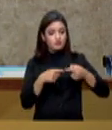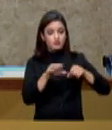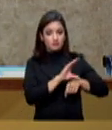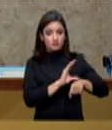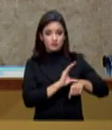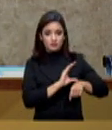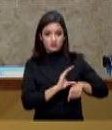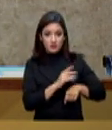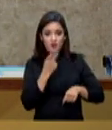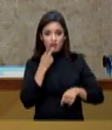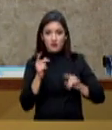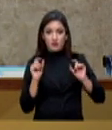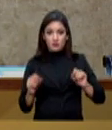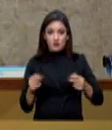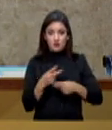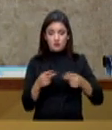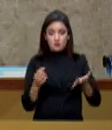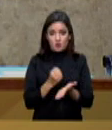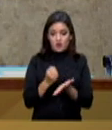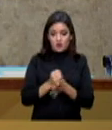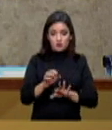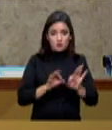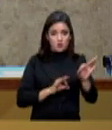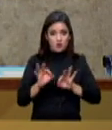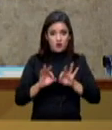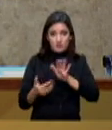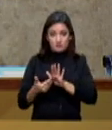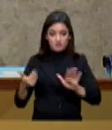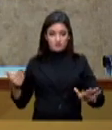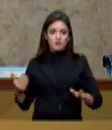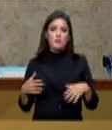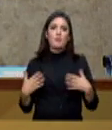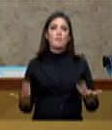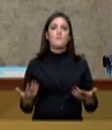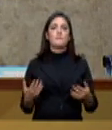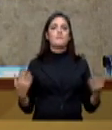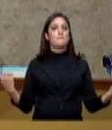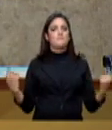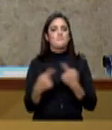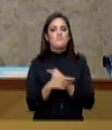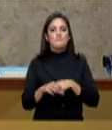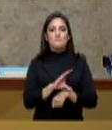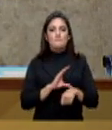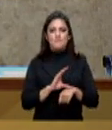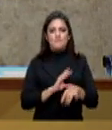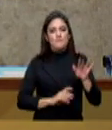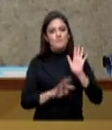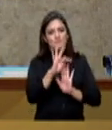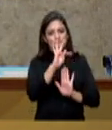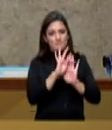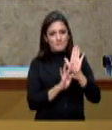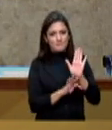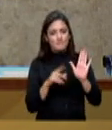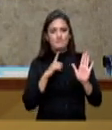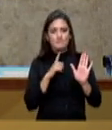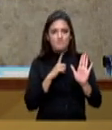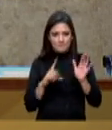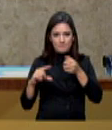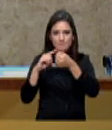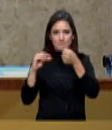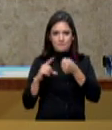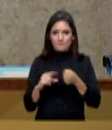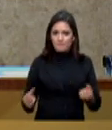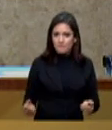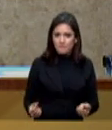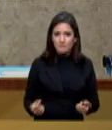delegação dos objetos de contrato de programa alteração de controle das redações das raízes